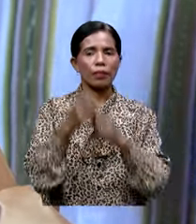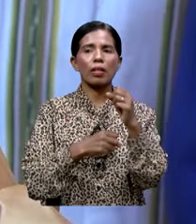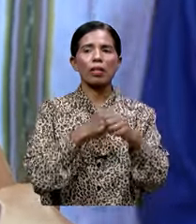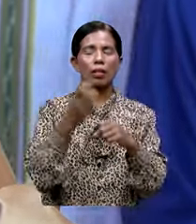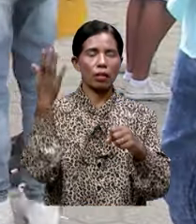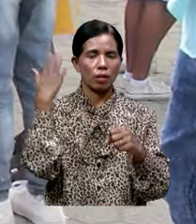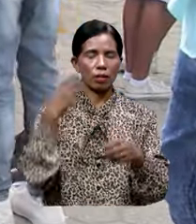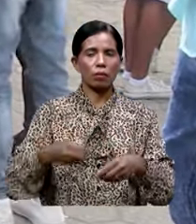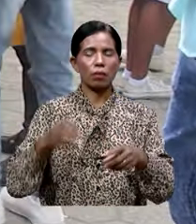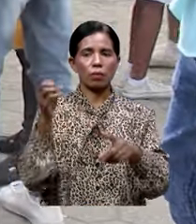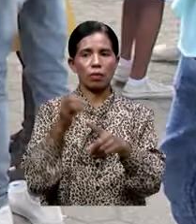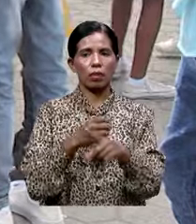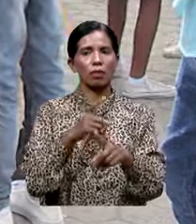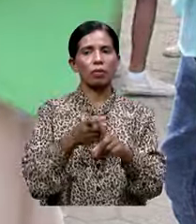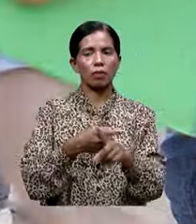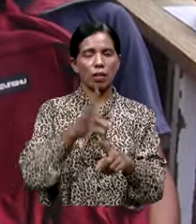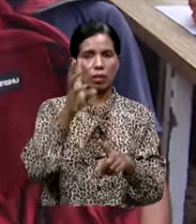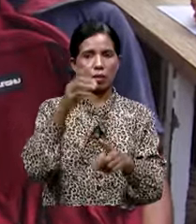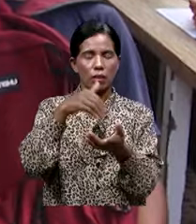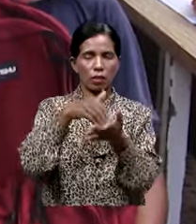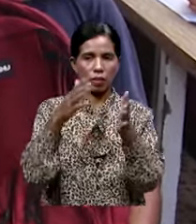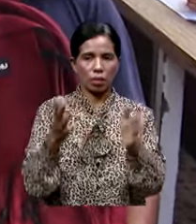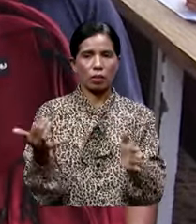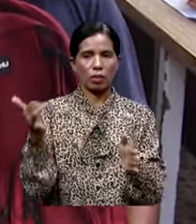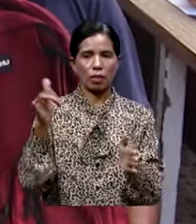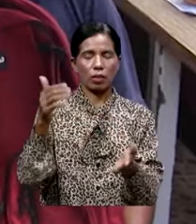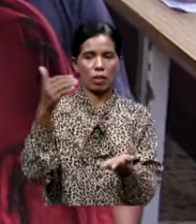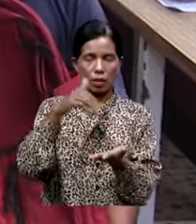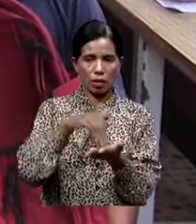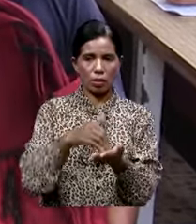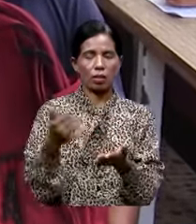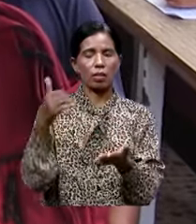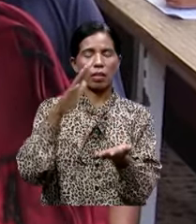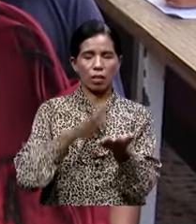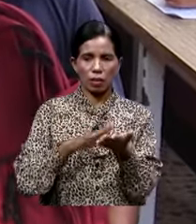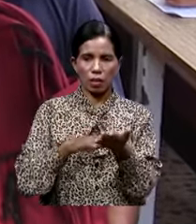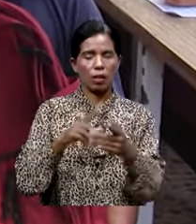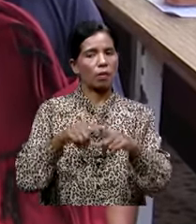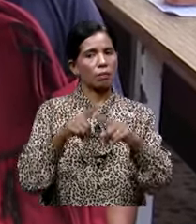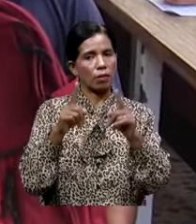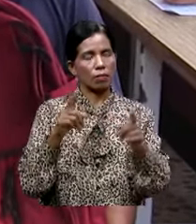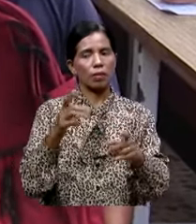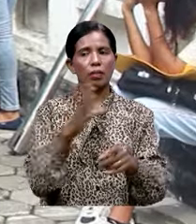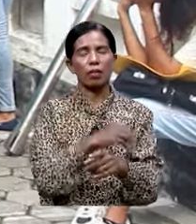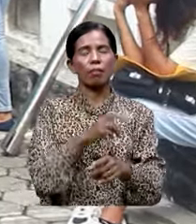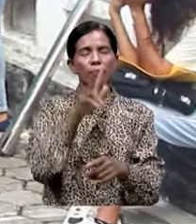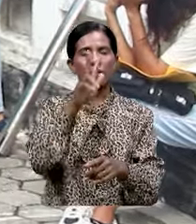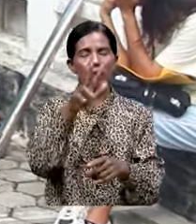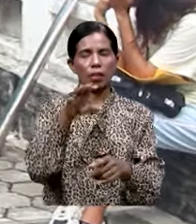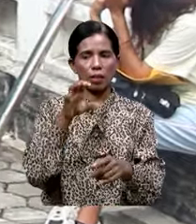o telefone oportunidade fula nem para estudante sirané, a tu reativa fale sirané estudo, mas bem ia de atos